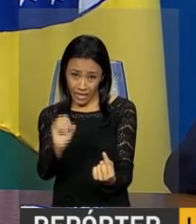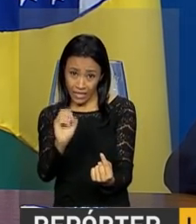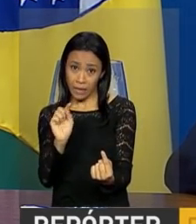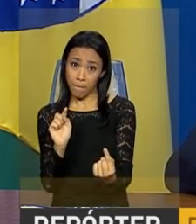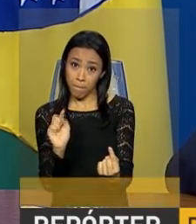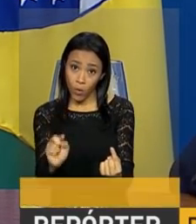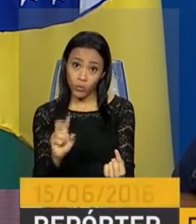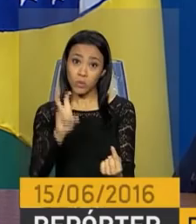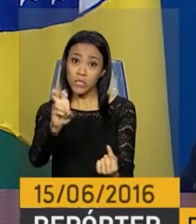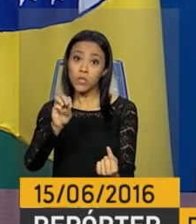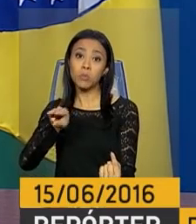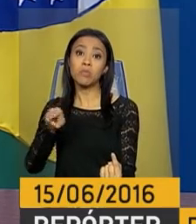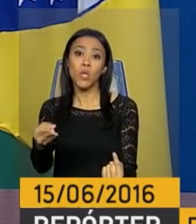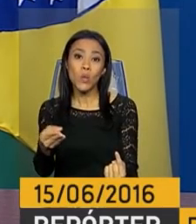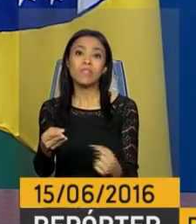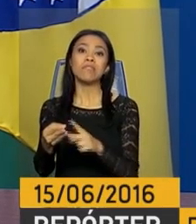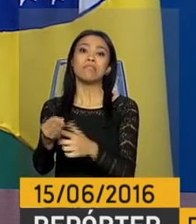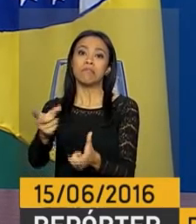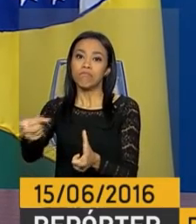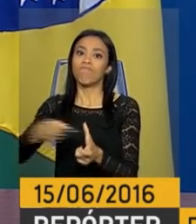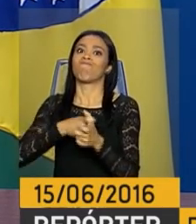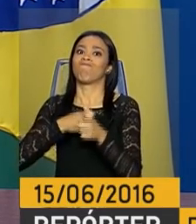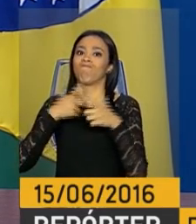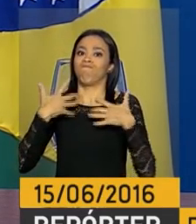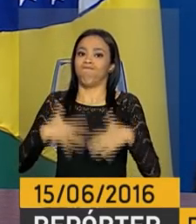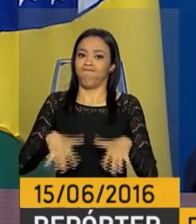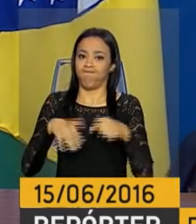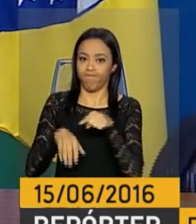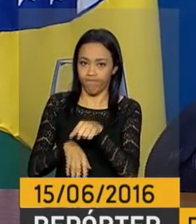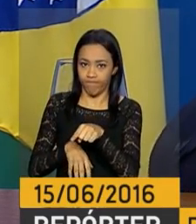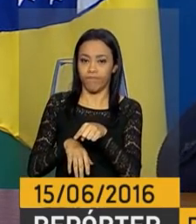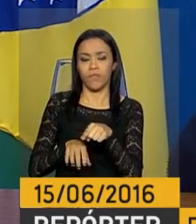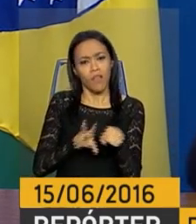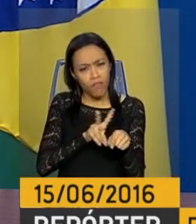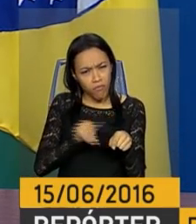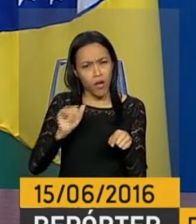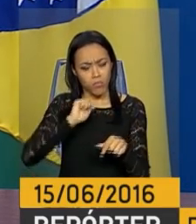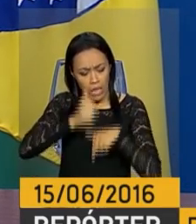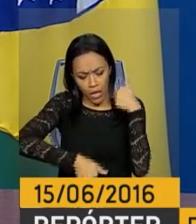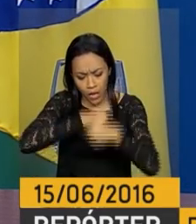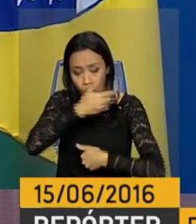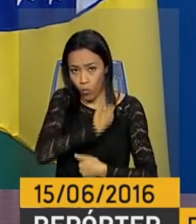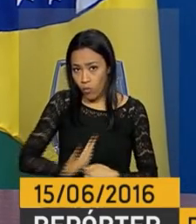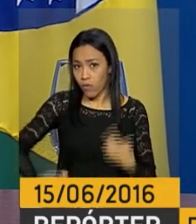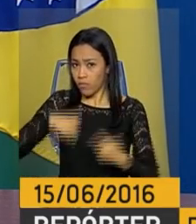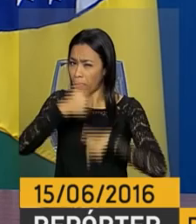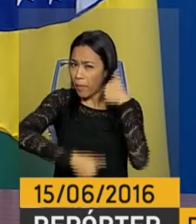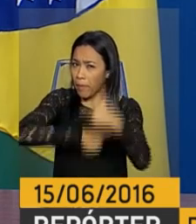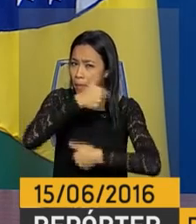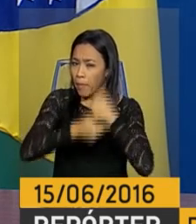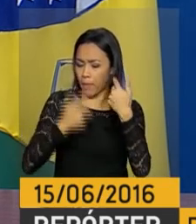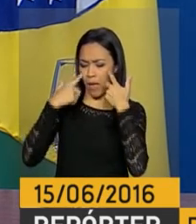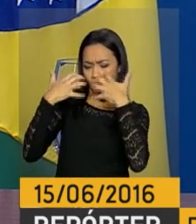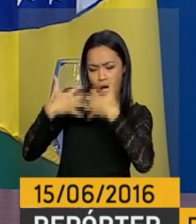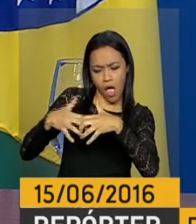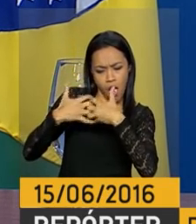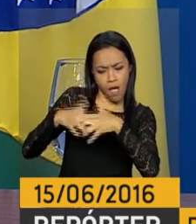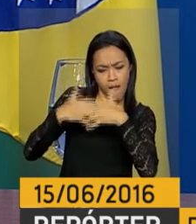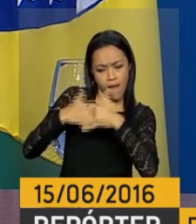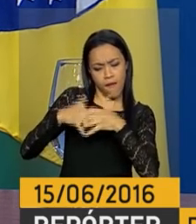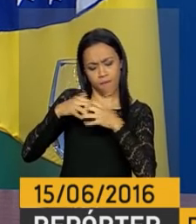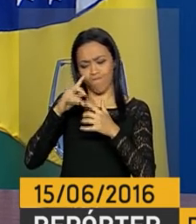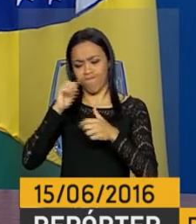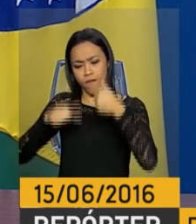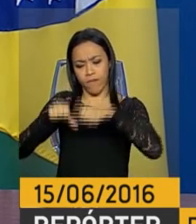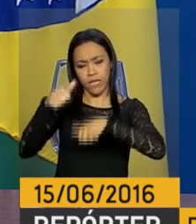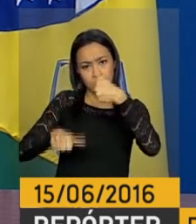de déficit, né? Ah, onde vai existir um trabalho intenso, exatamente analisando tudo aquilo